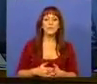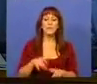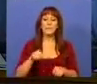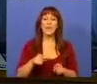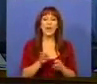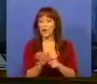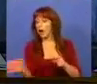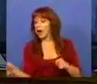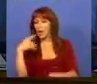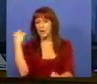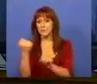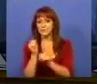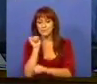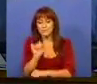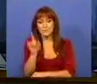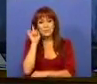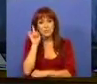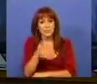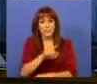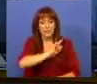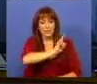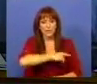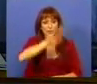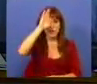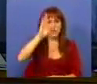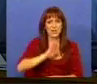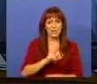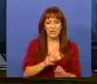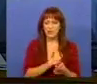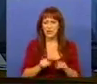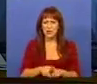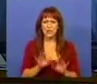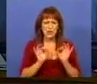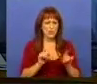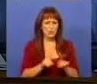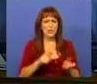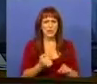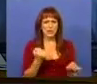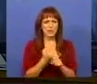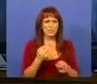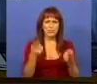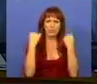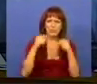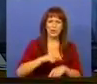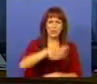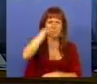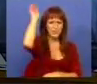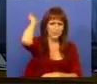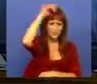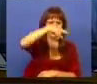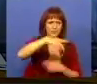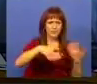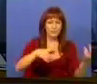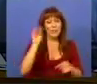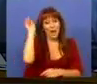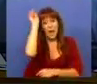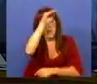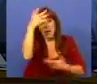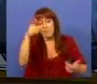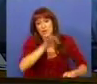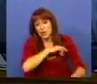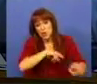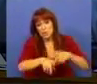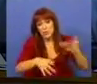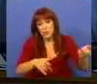Ela desvia a missão essencial das Forças Armadas de genuínas tarefas de soberania da República,